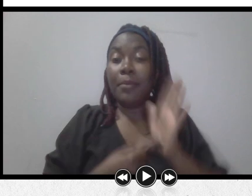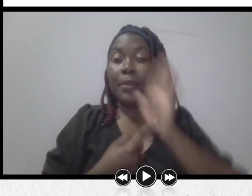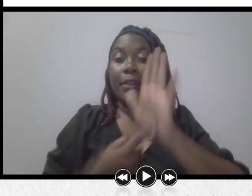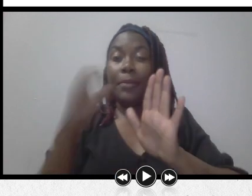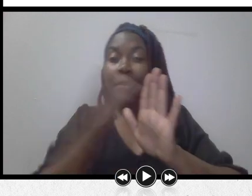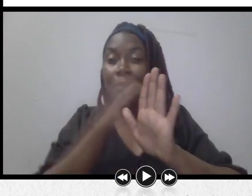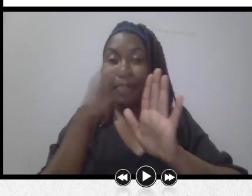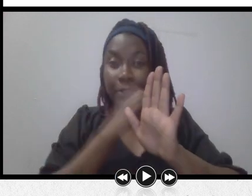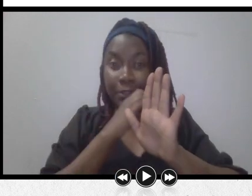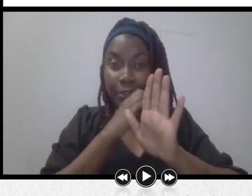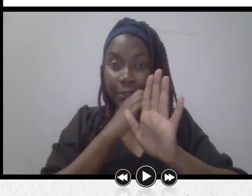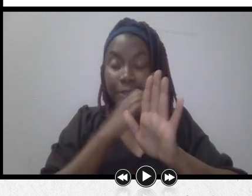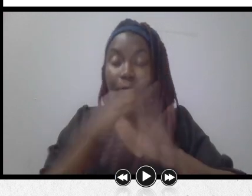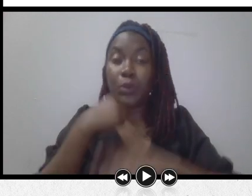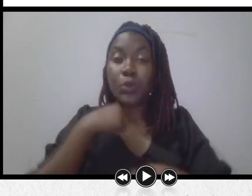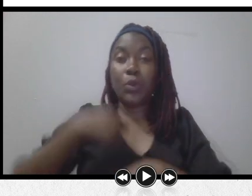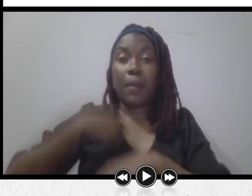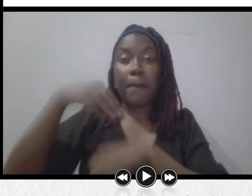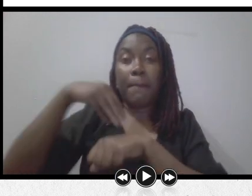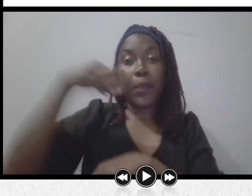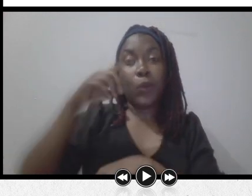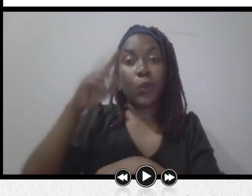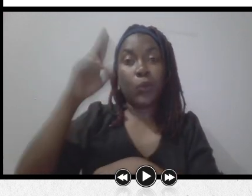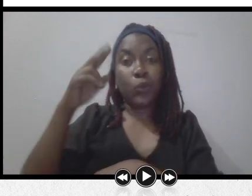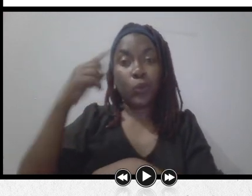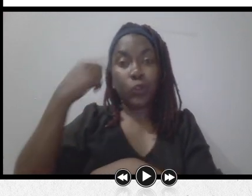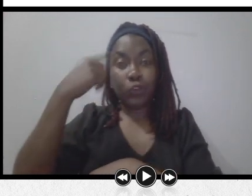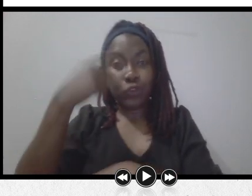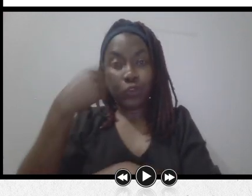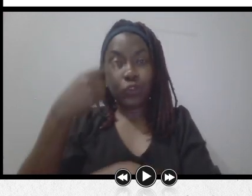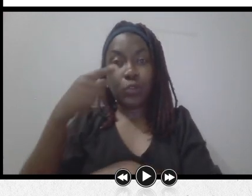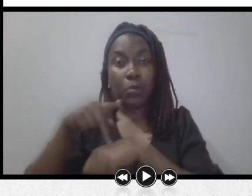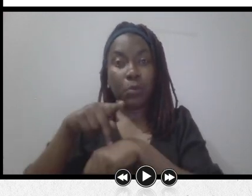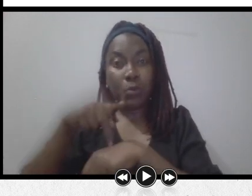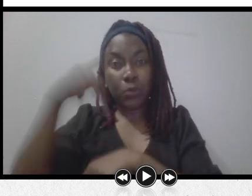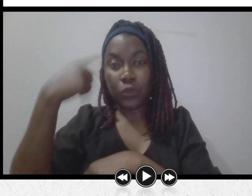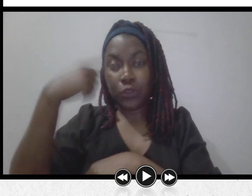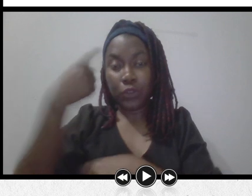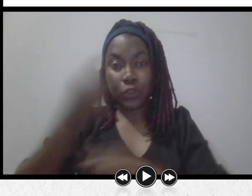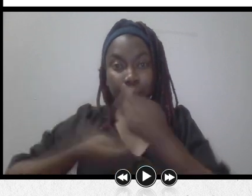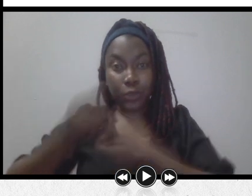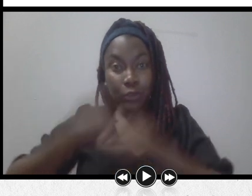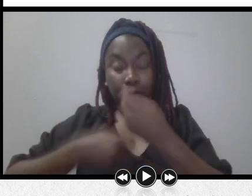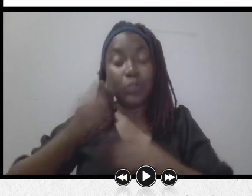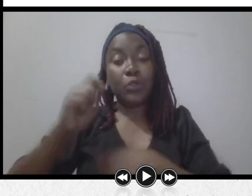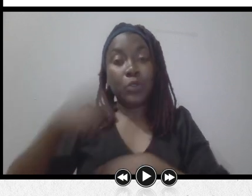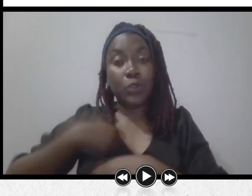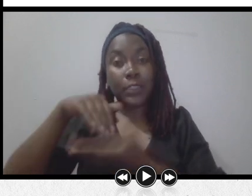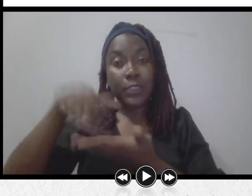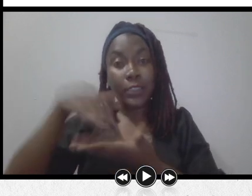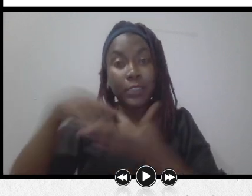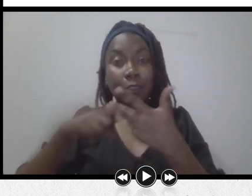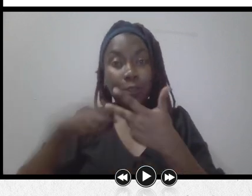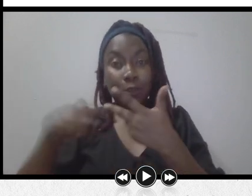brevemente, sou mestre e doutor em Direito, tenho pós-doutorado em Direito Administrativo, sou secretário executivo